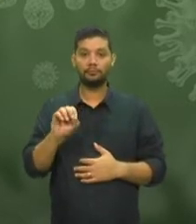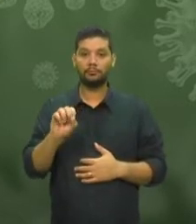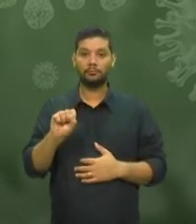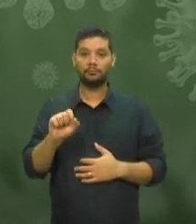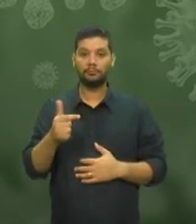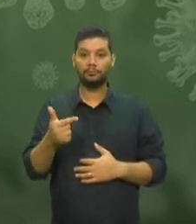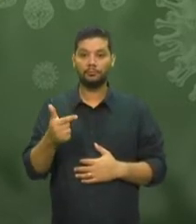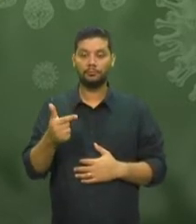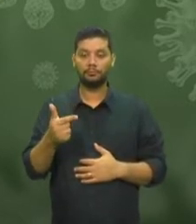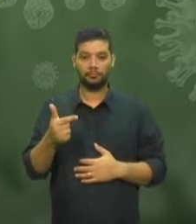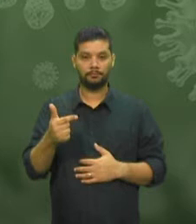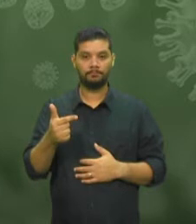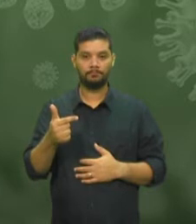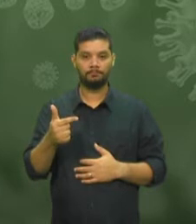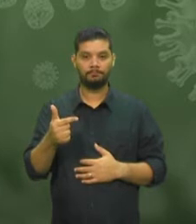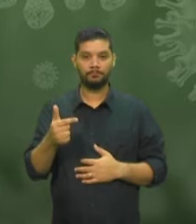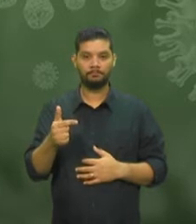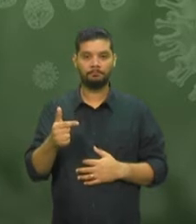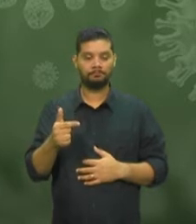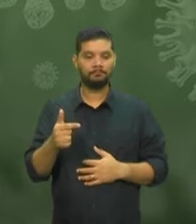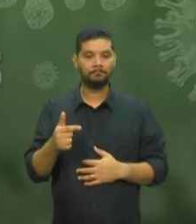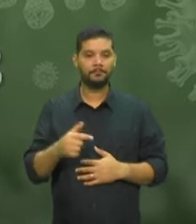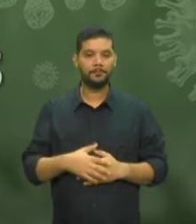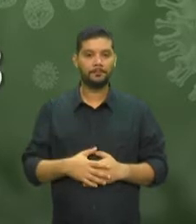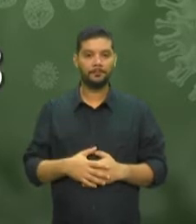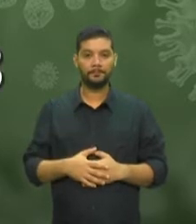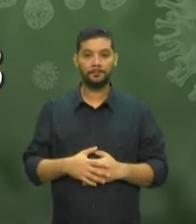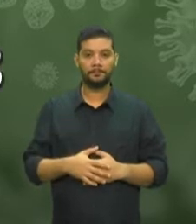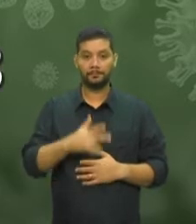924.082 casos confirmados pelo Estado e